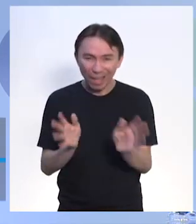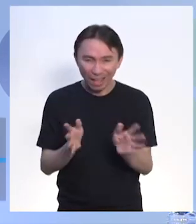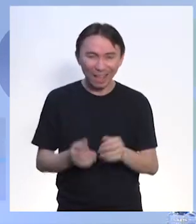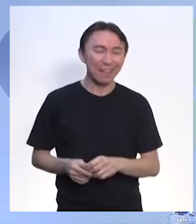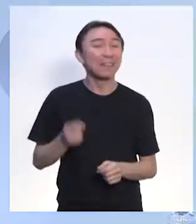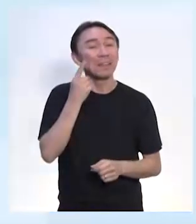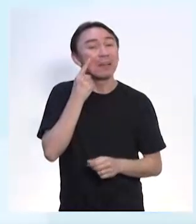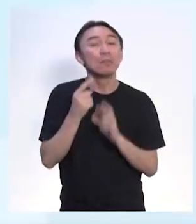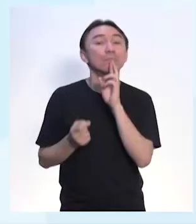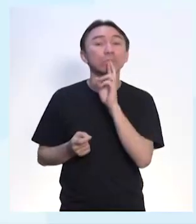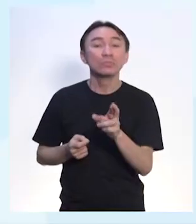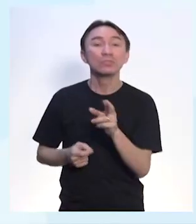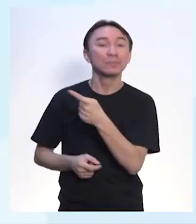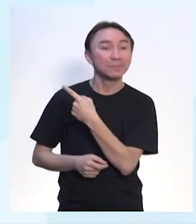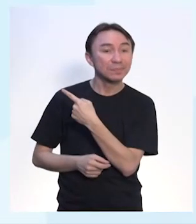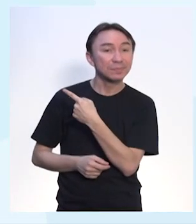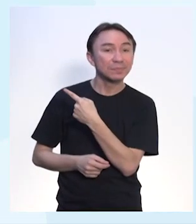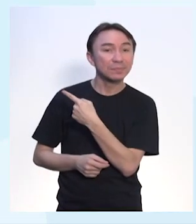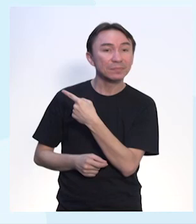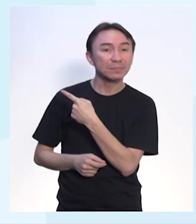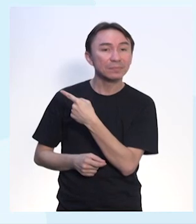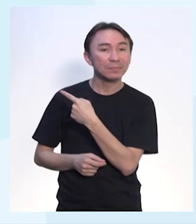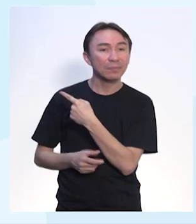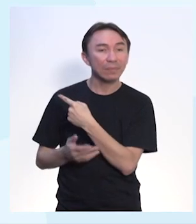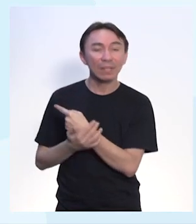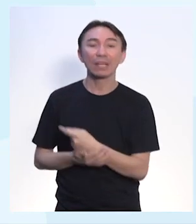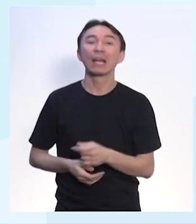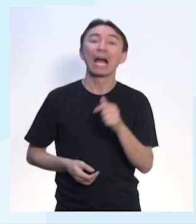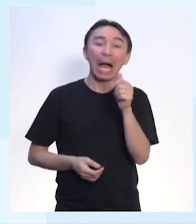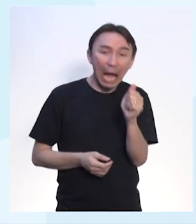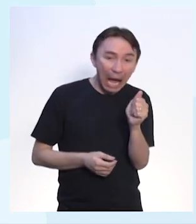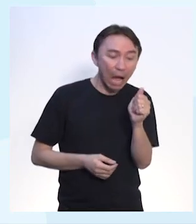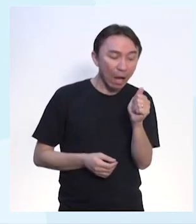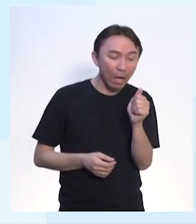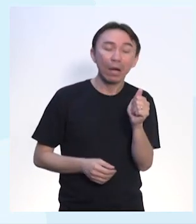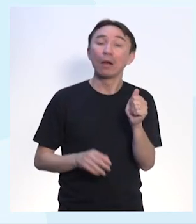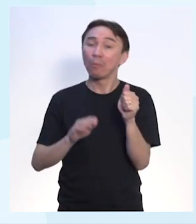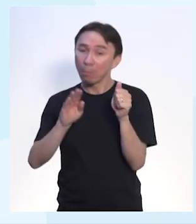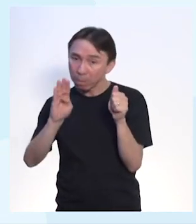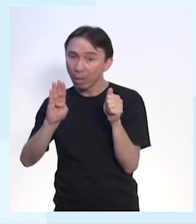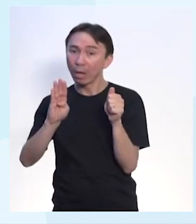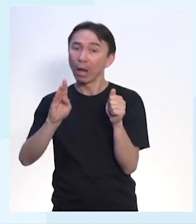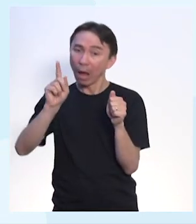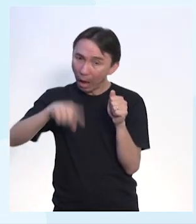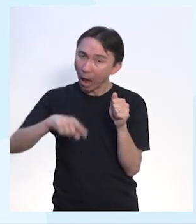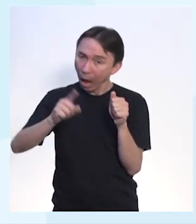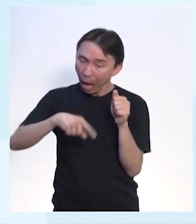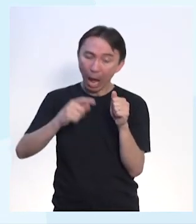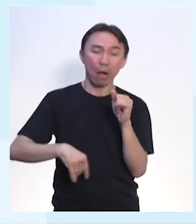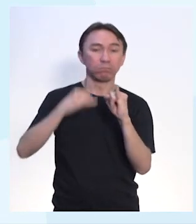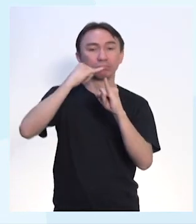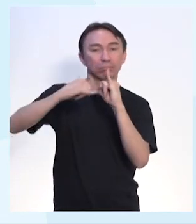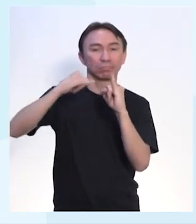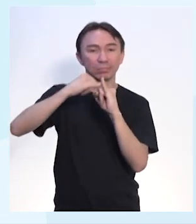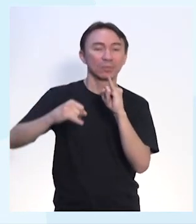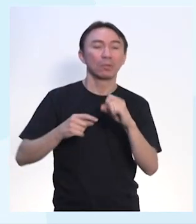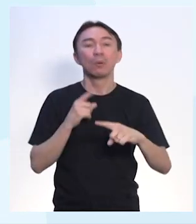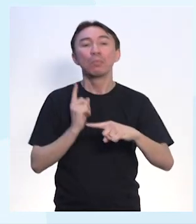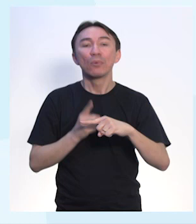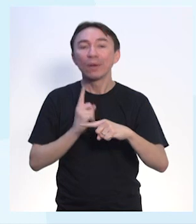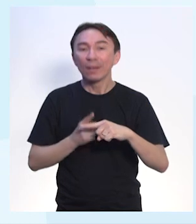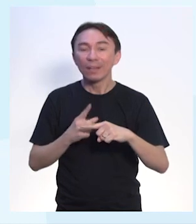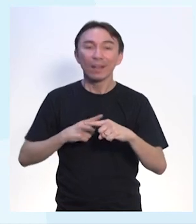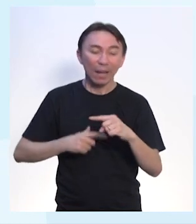na tela para eles, diretor? Então, as figuras A e B são semelhantes, pois apresentam a mesma proporcionalidade